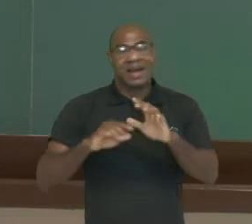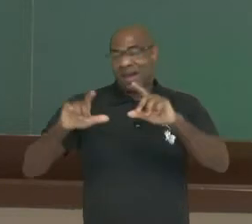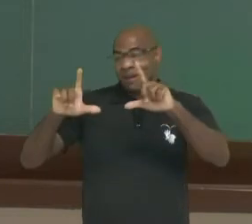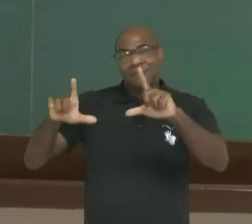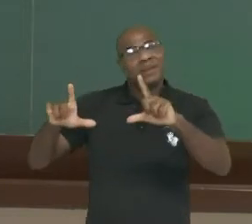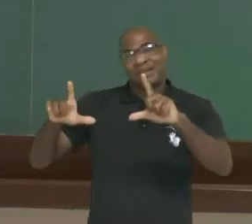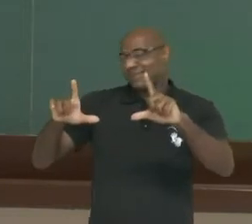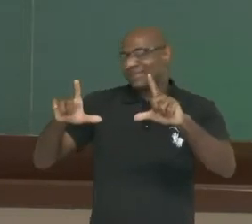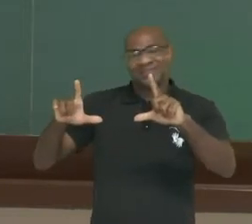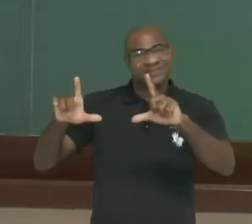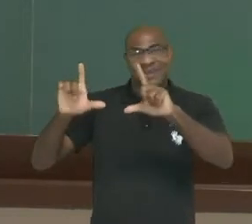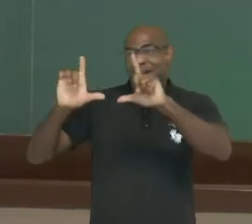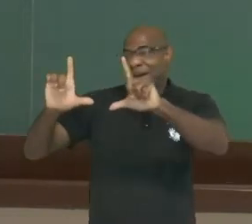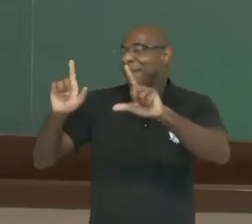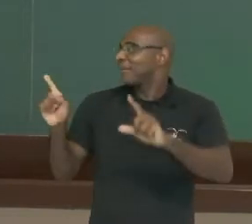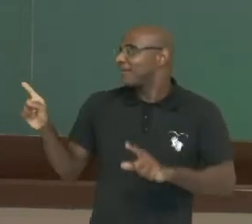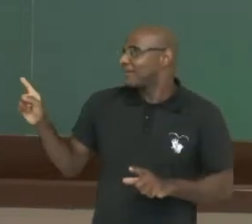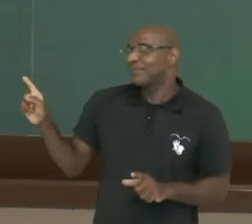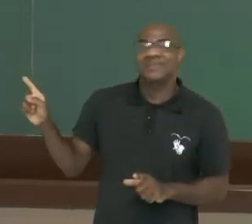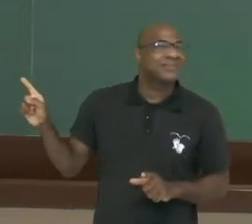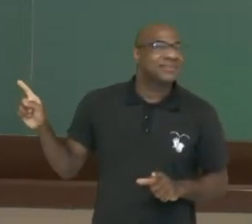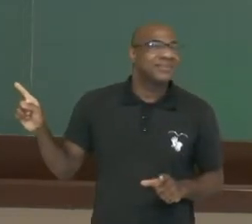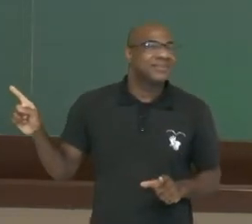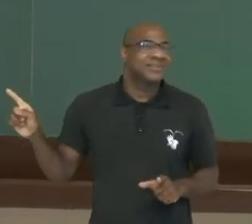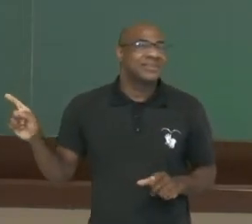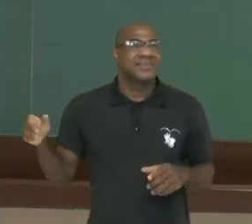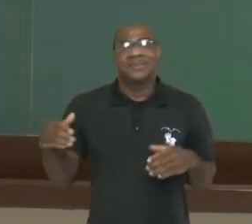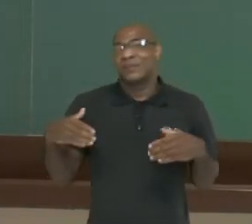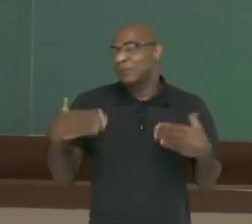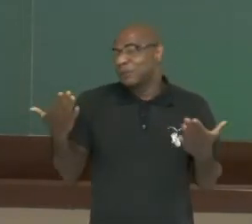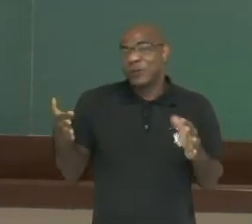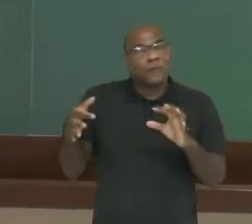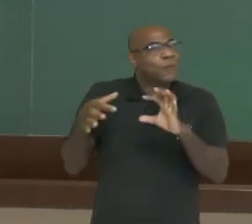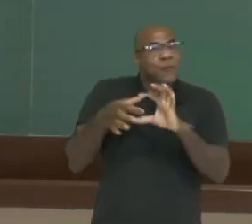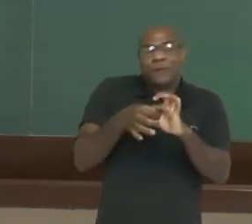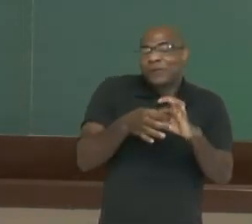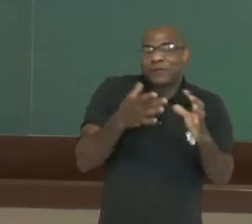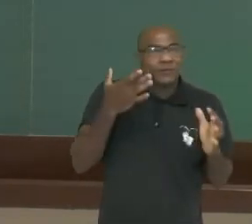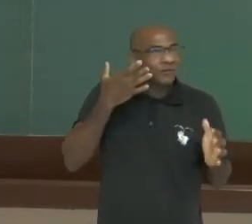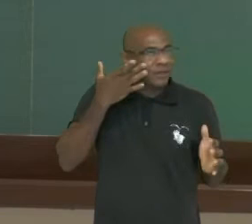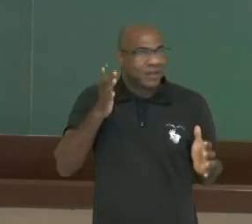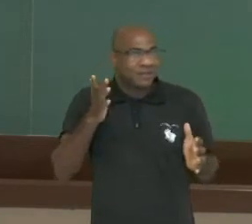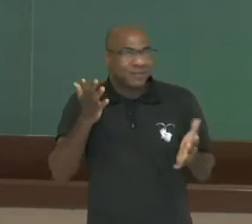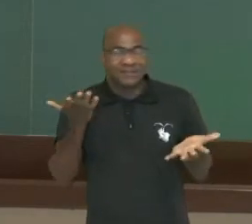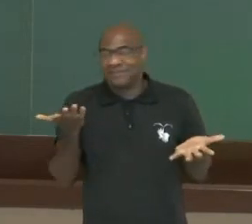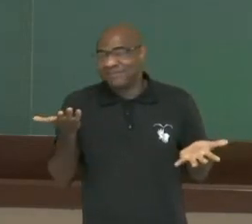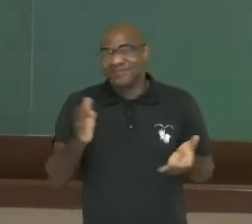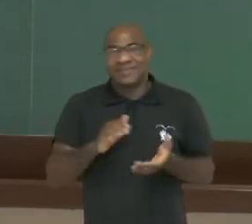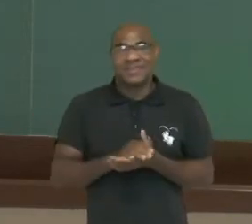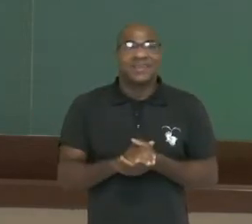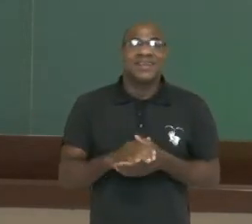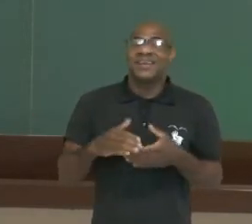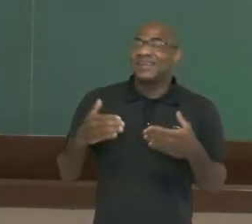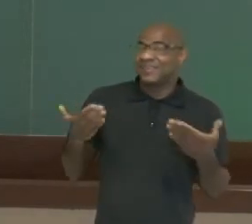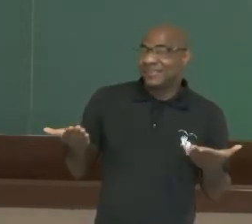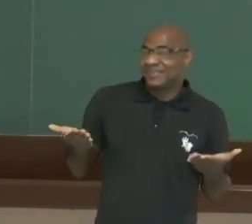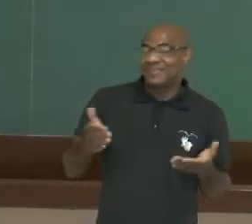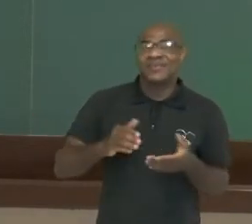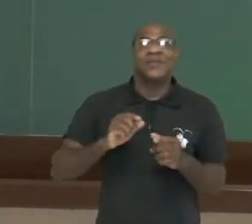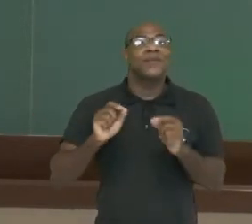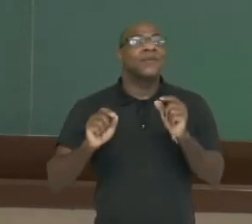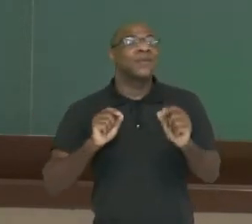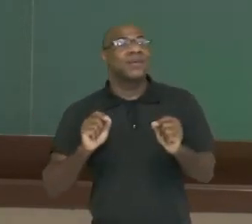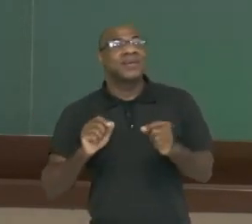que está aqui, ela se contradiz. Não sei qual é o contexto da placa, se a pessoa fez isso ou não. E, inclusive,